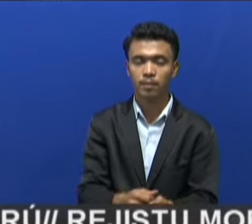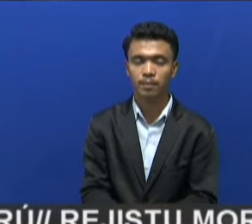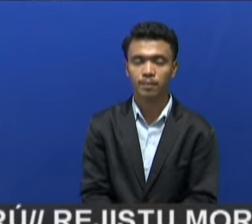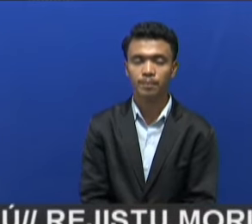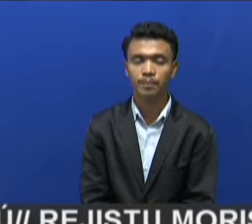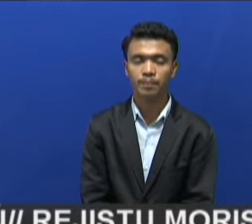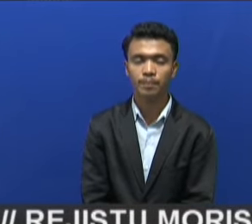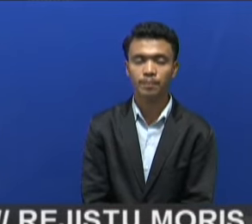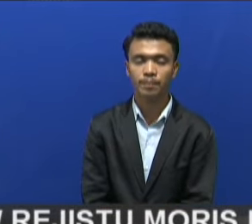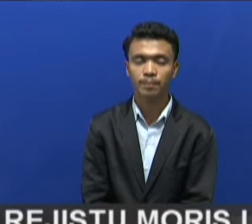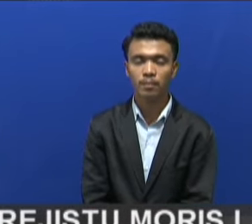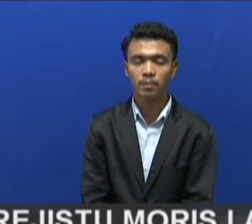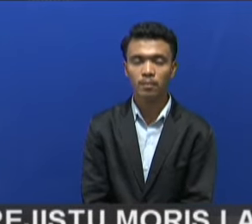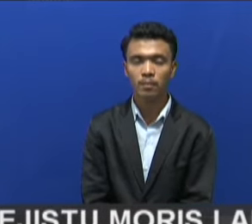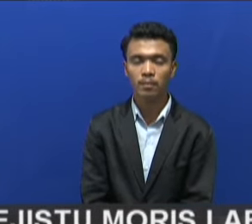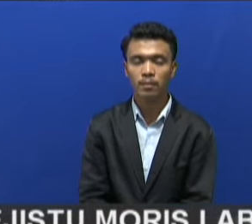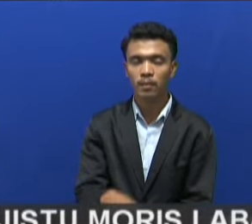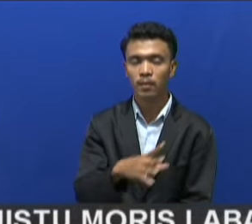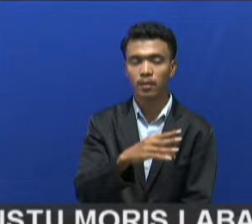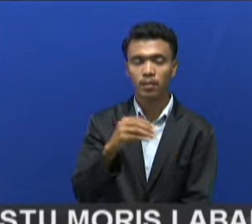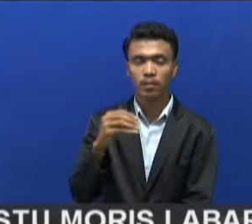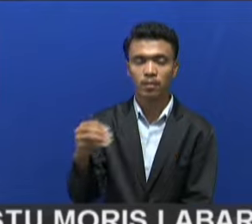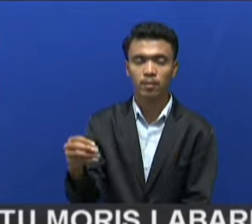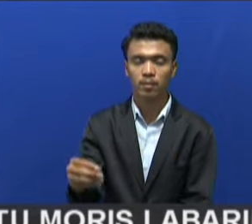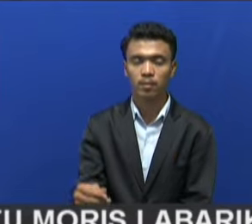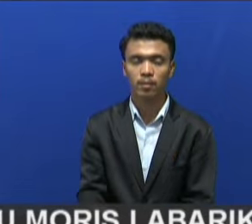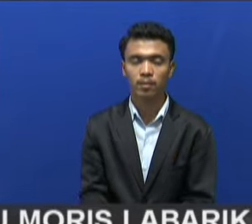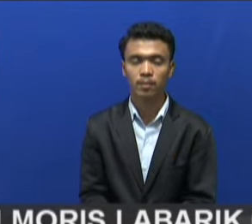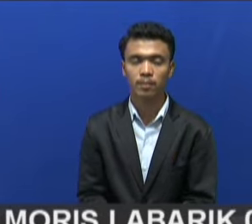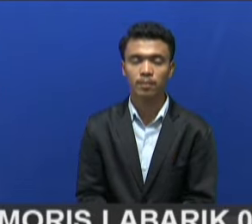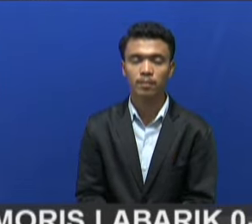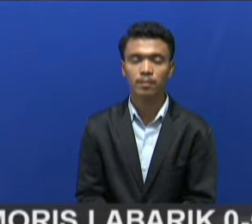283 caixas, no Bicola, né,